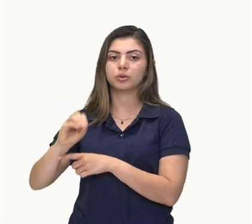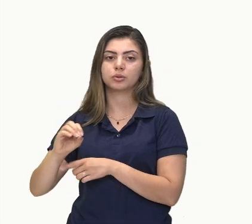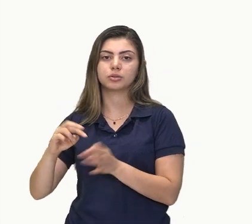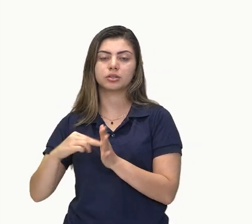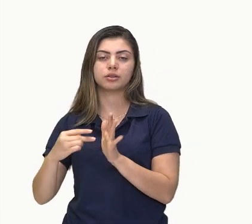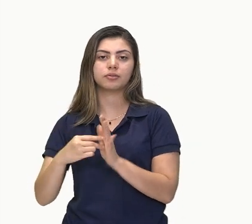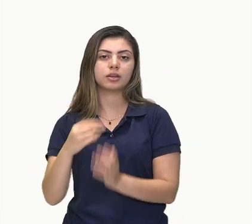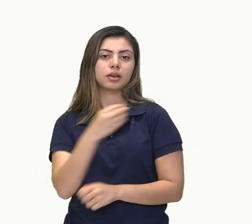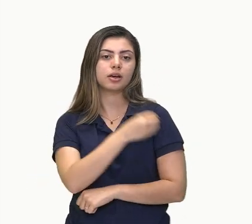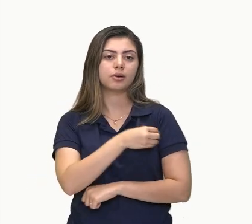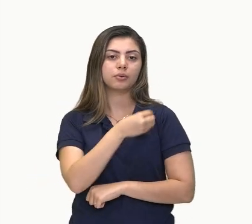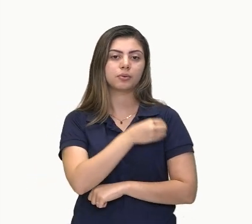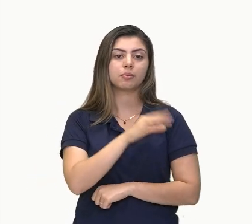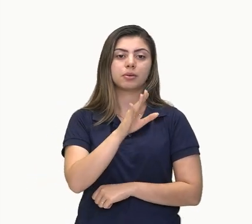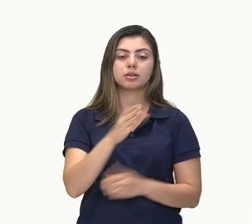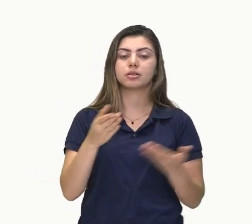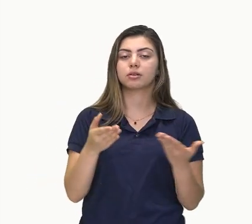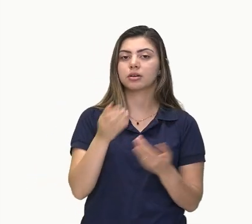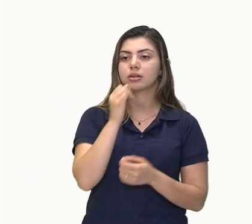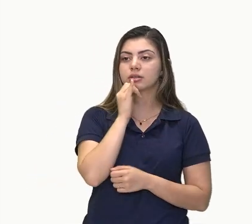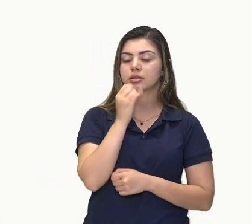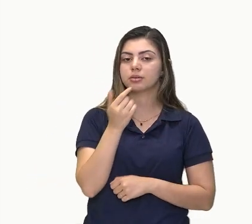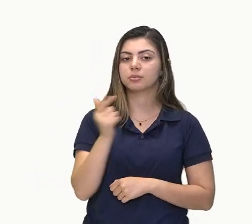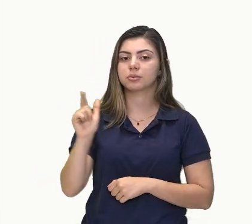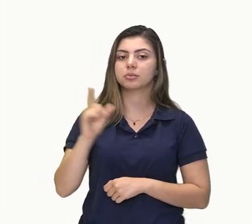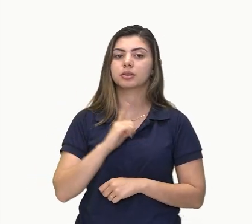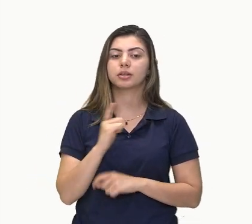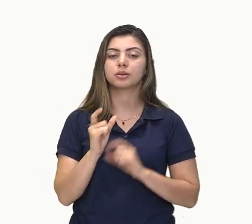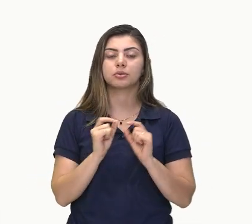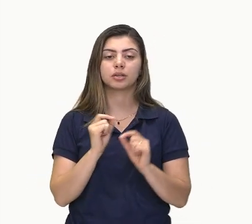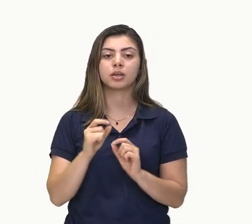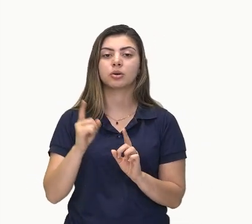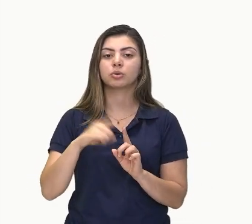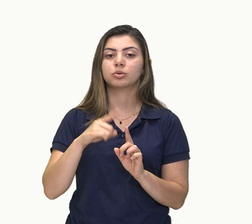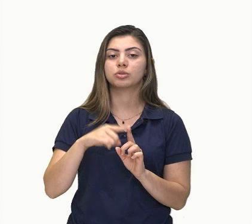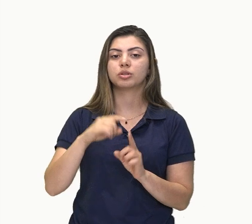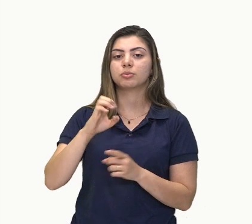Já neste outro caso, nós temos a tautomeria